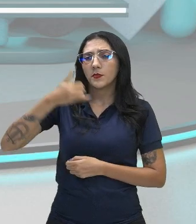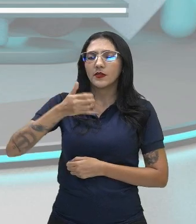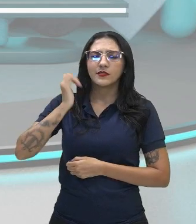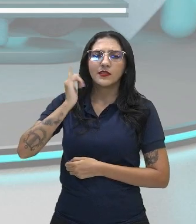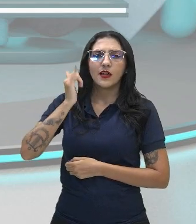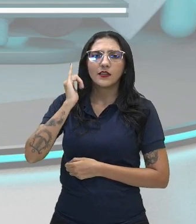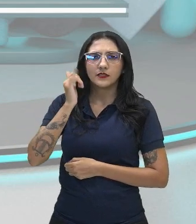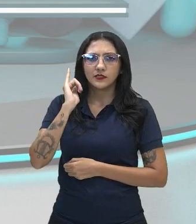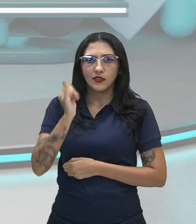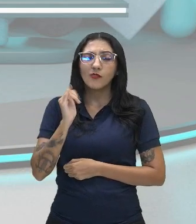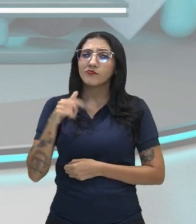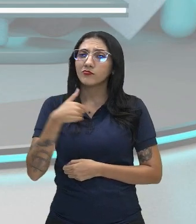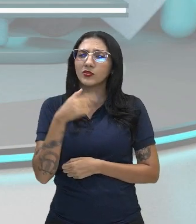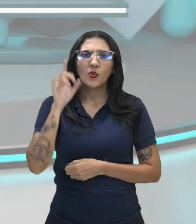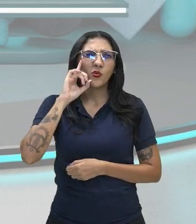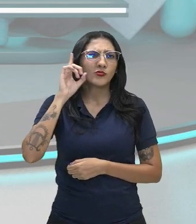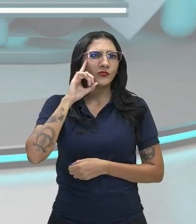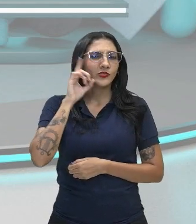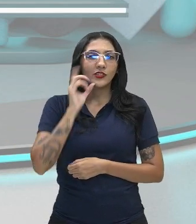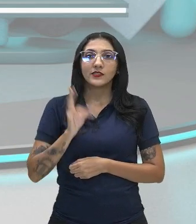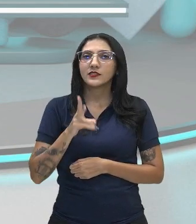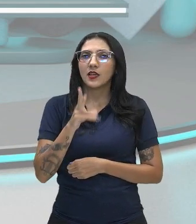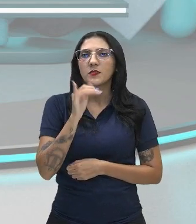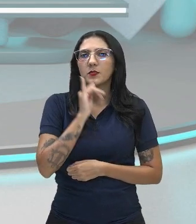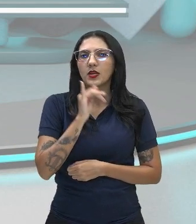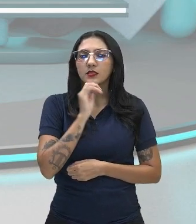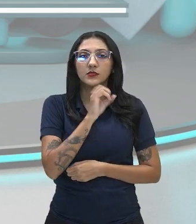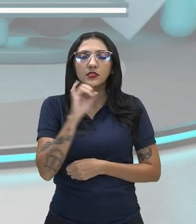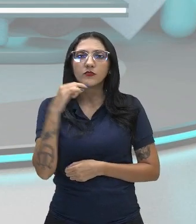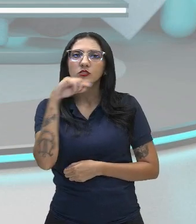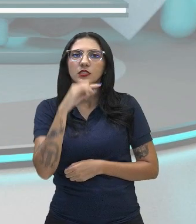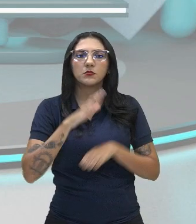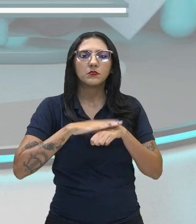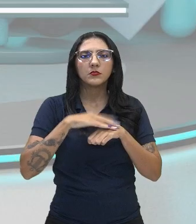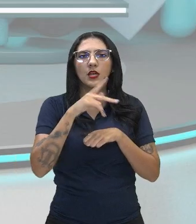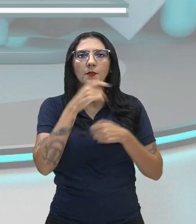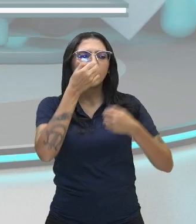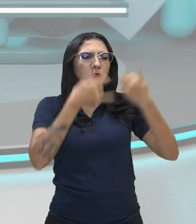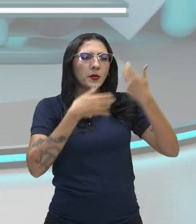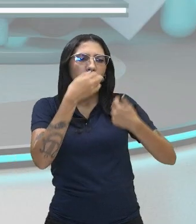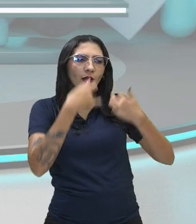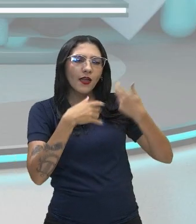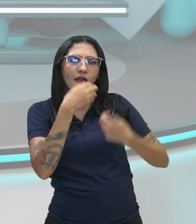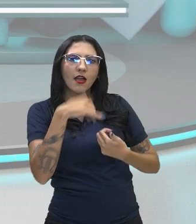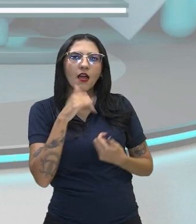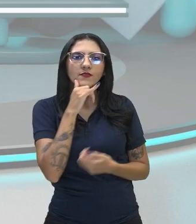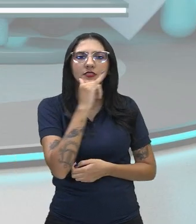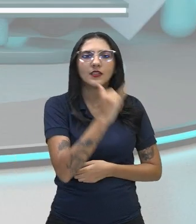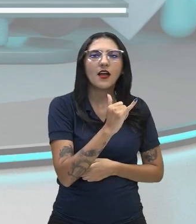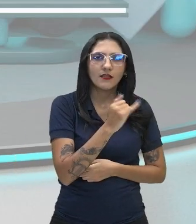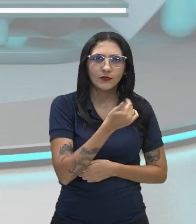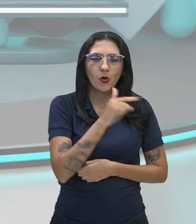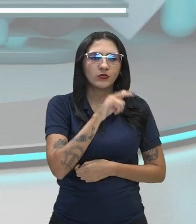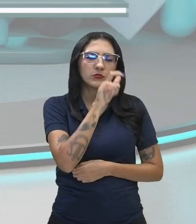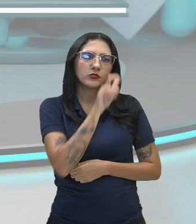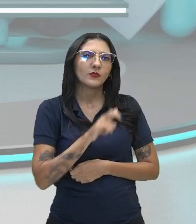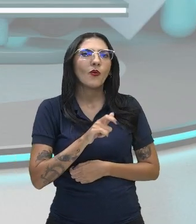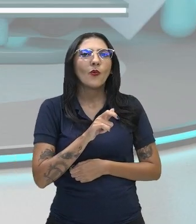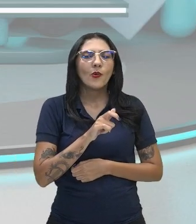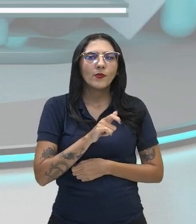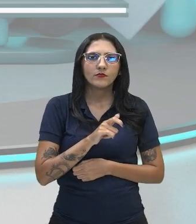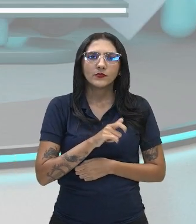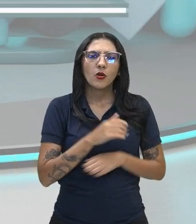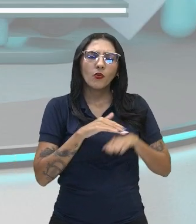utiliza no dia a dia o tempo todo, quando você relata, quando você conta algo para alguém, você